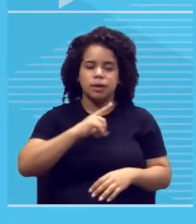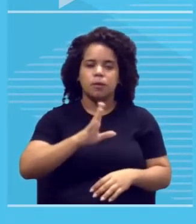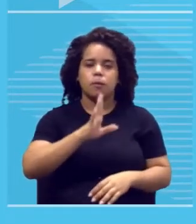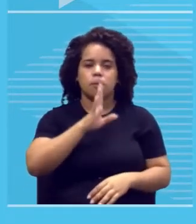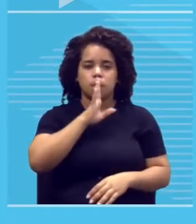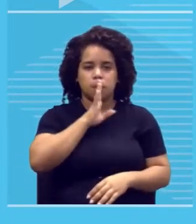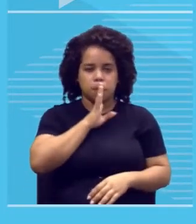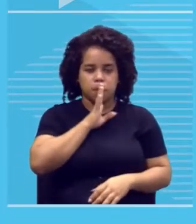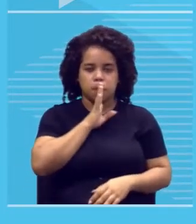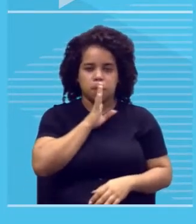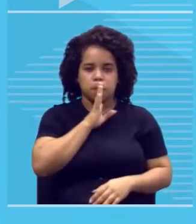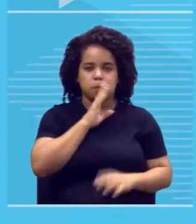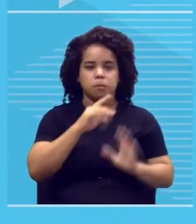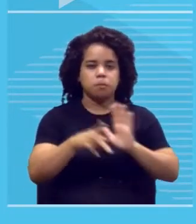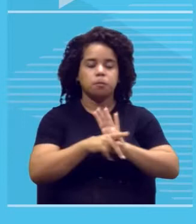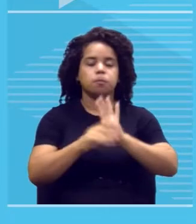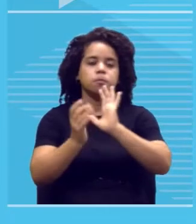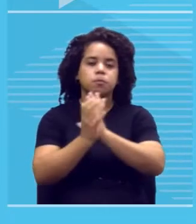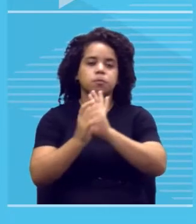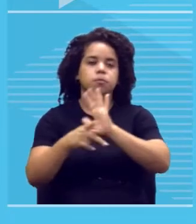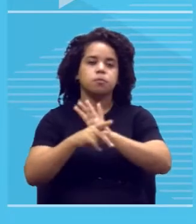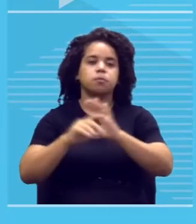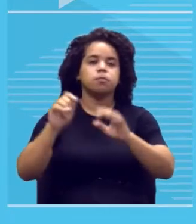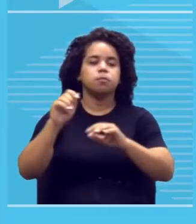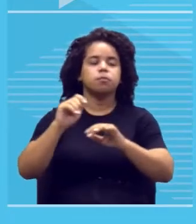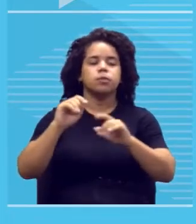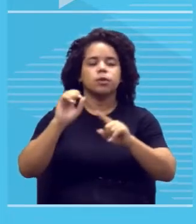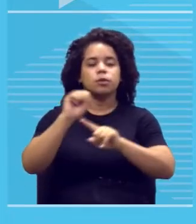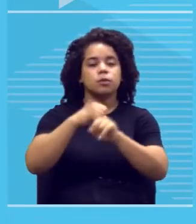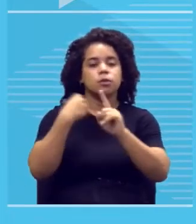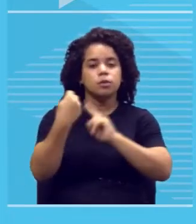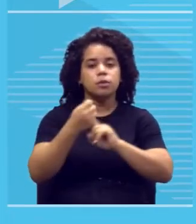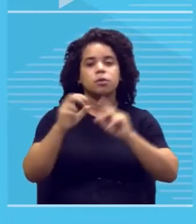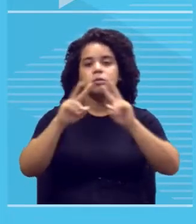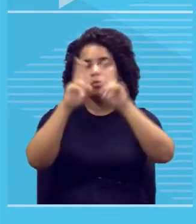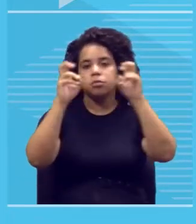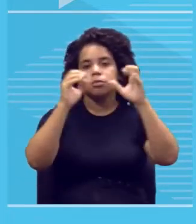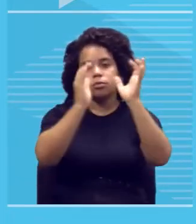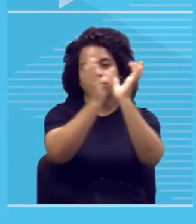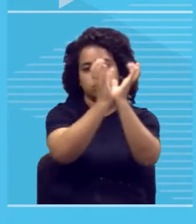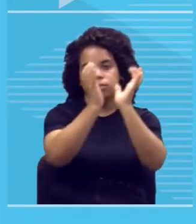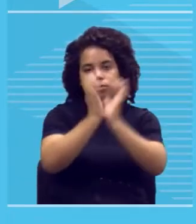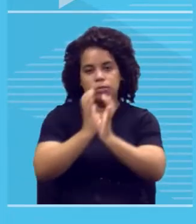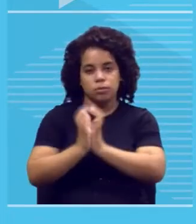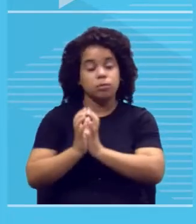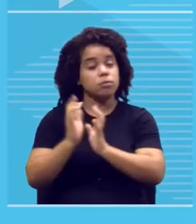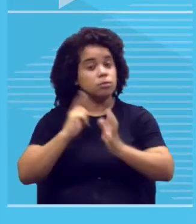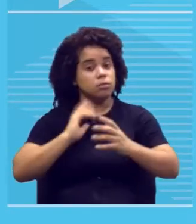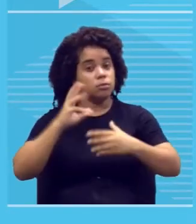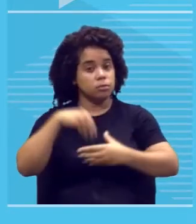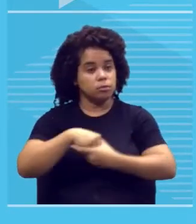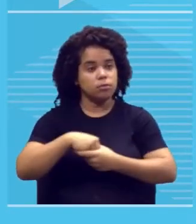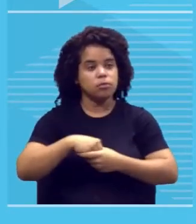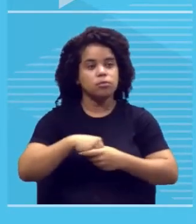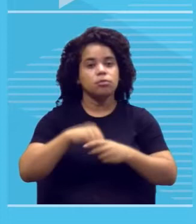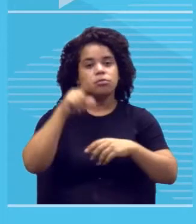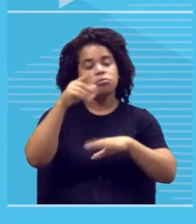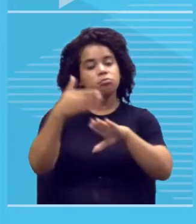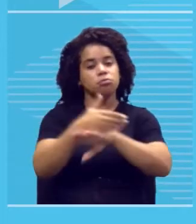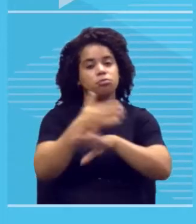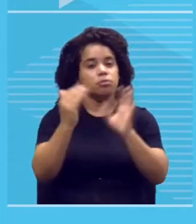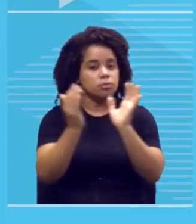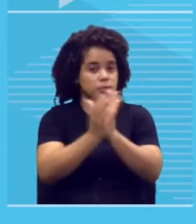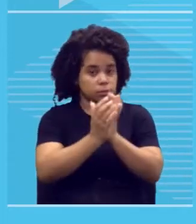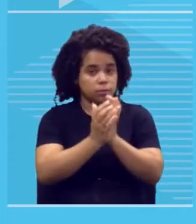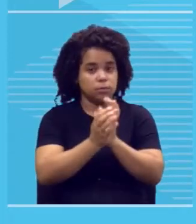dos membros da sociedade em relação às classes que formam Essa sociedade você faz parte de uma